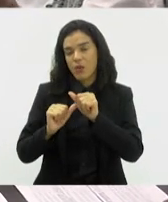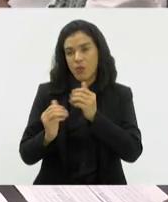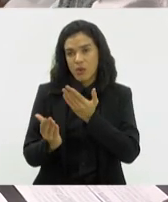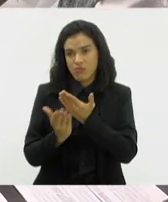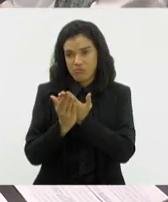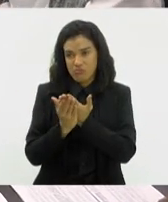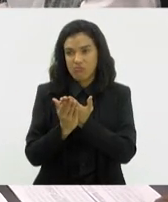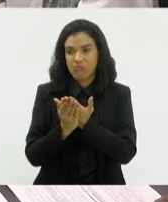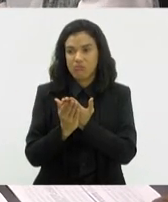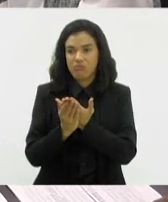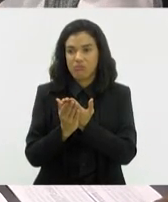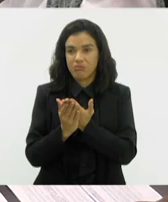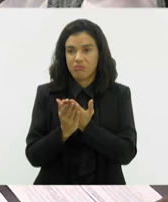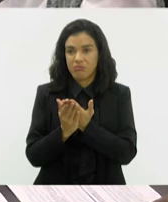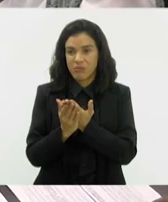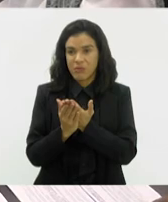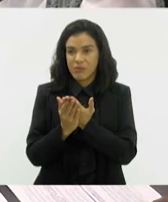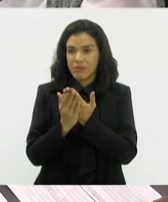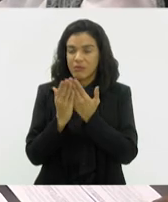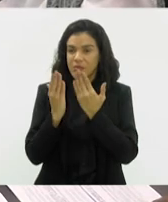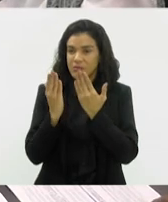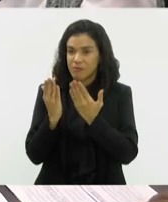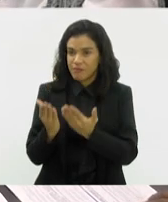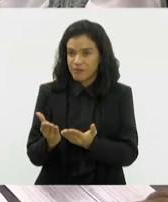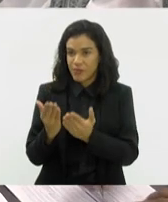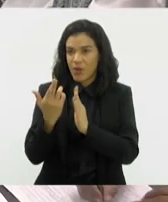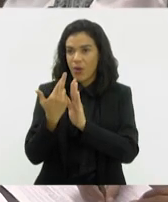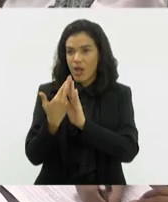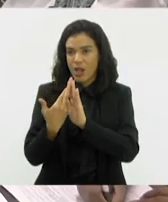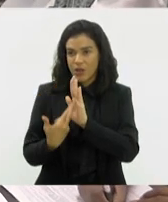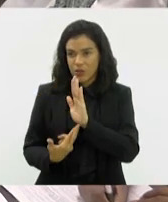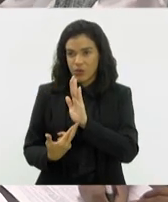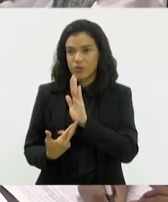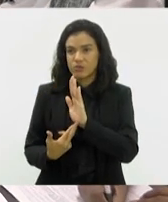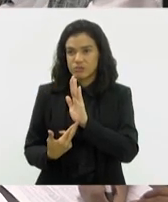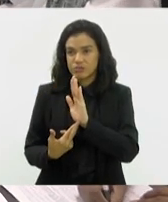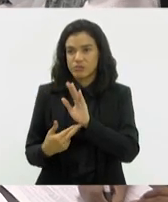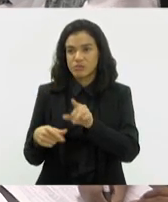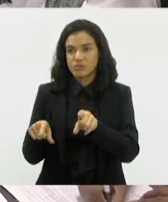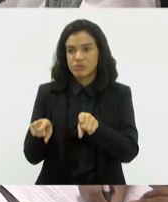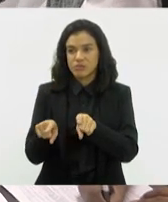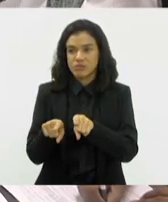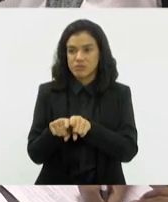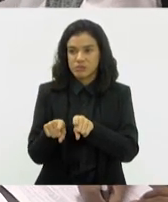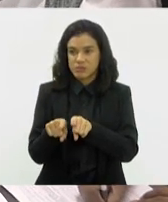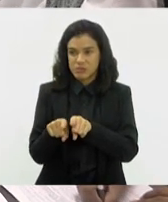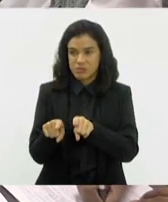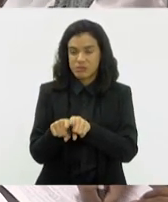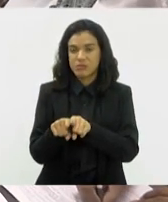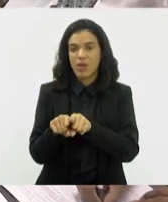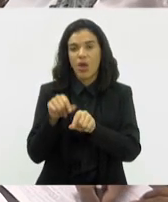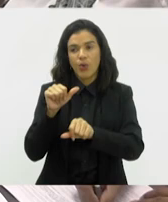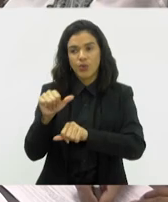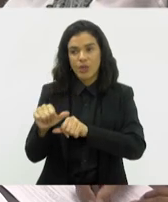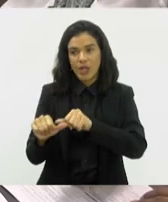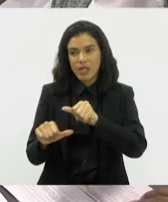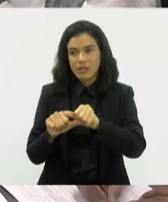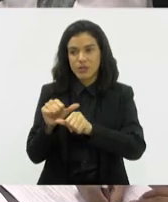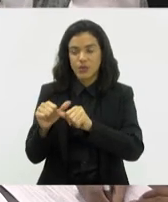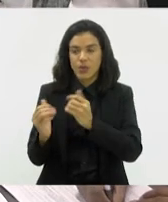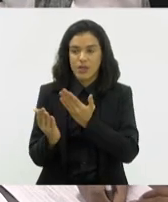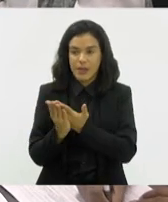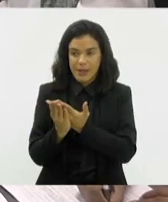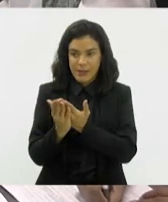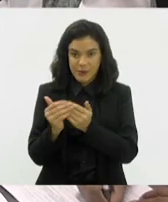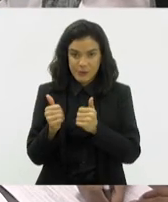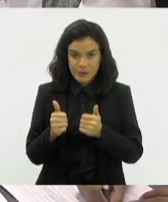bom. Mas Vossa Excelência, relator do vencido. Perfeito. Também acatando a alteração do anexo.